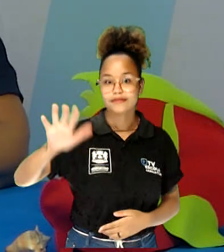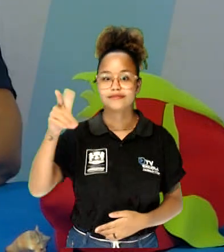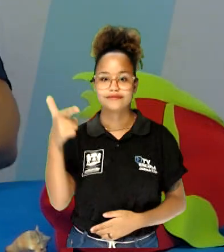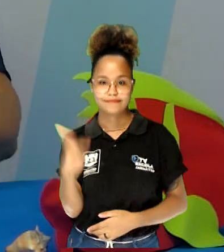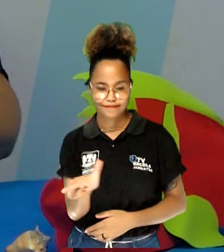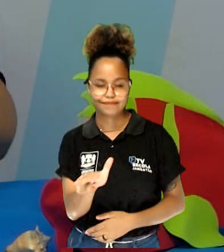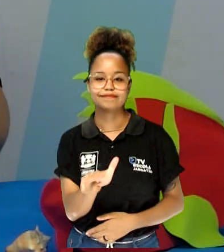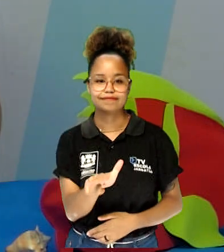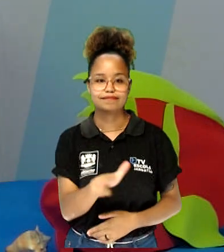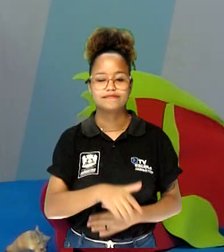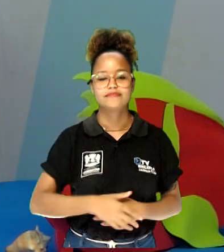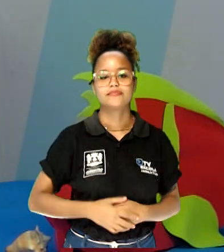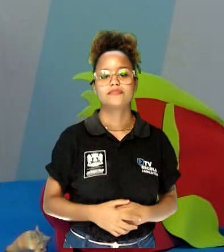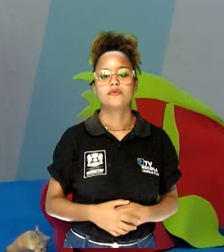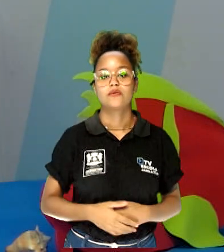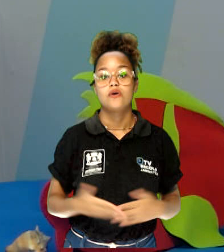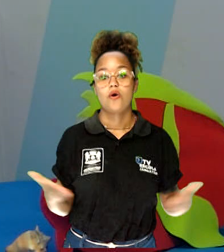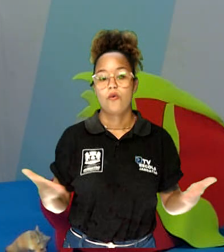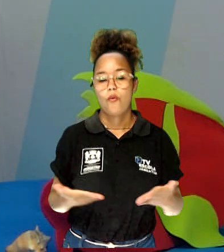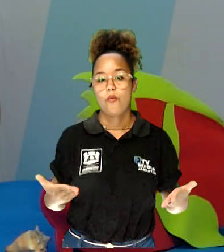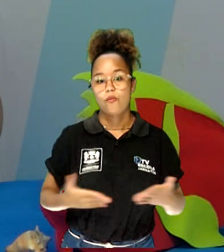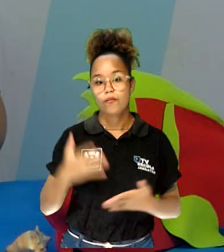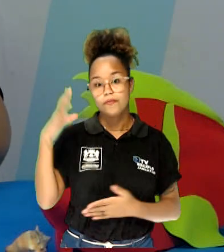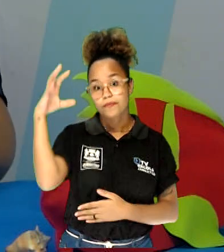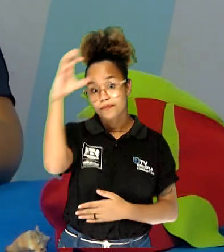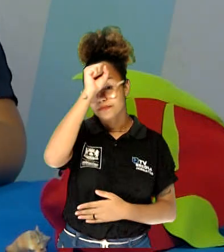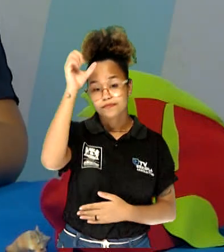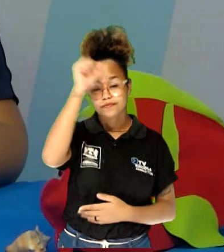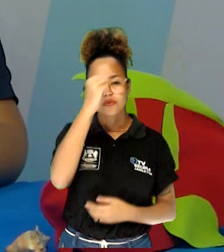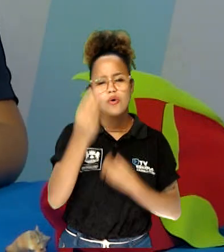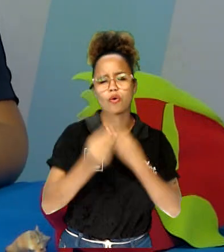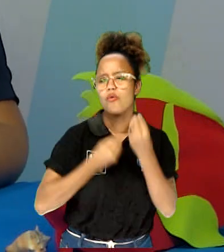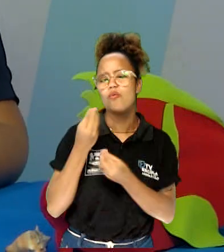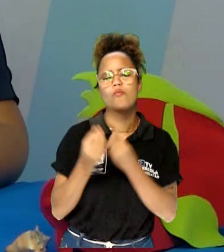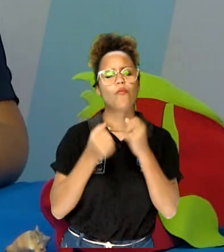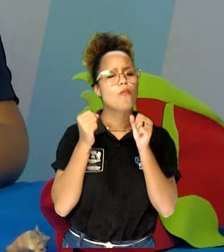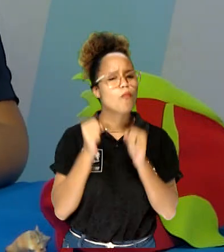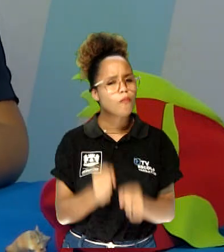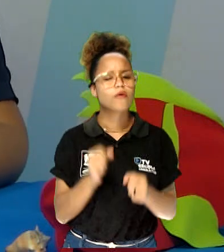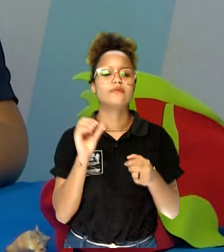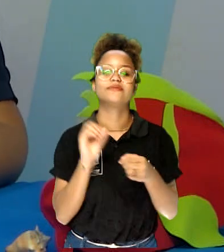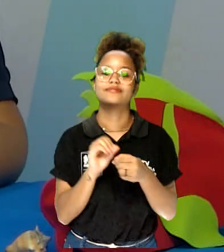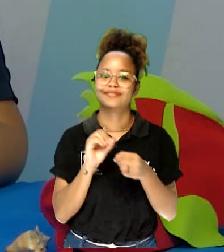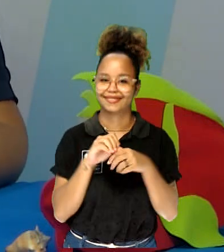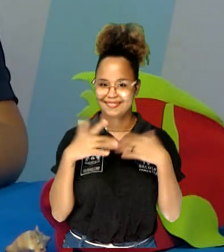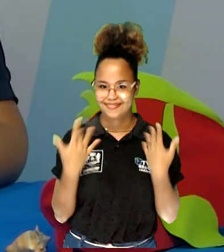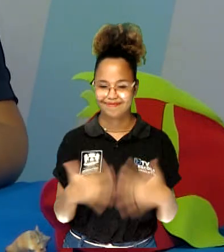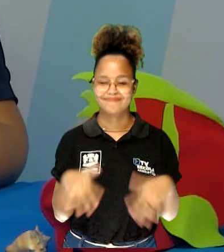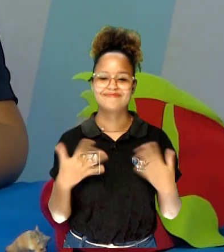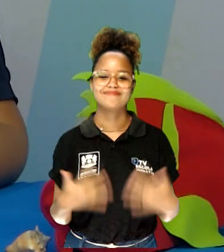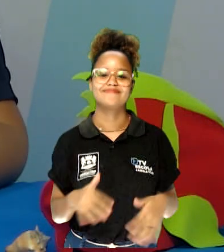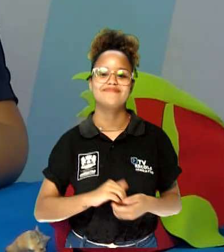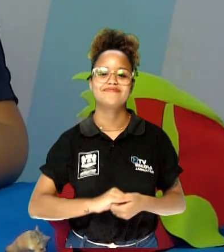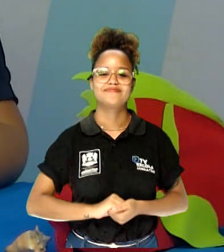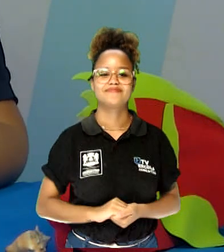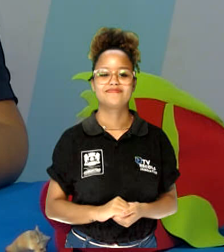vez, que a gente vai aprender como podemos fazer isso. Tananadã!